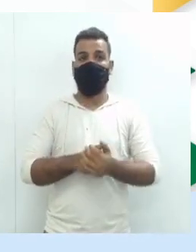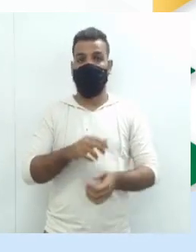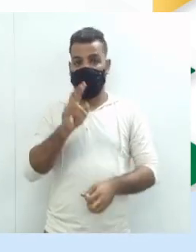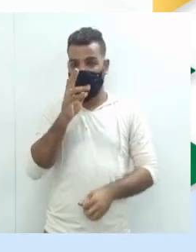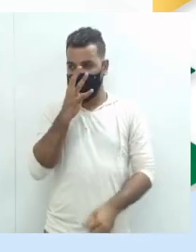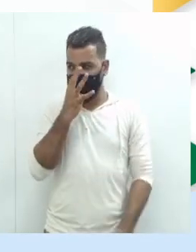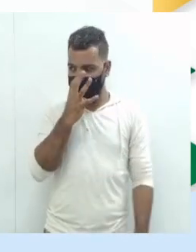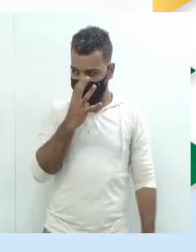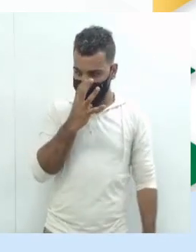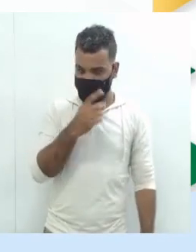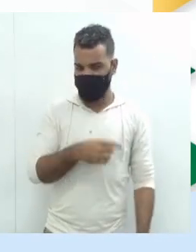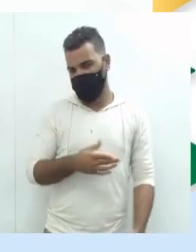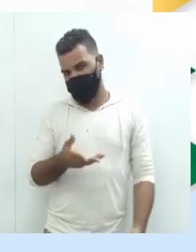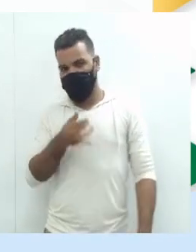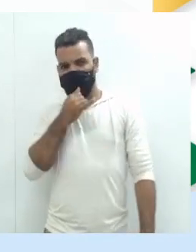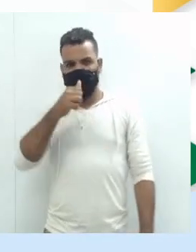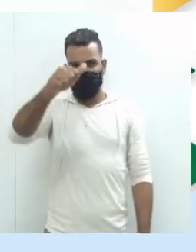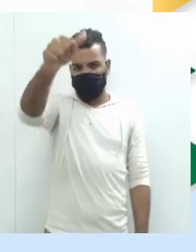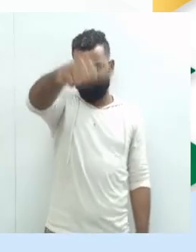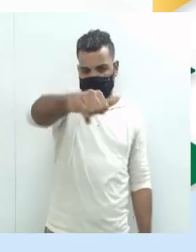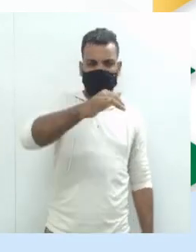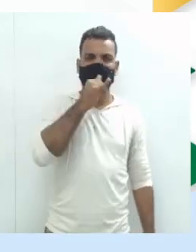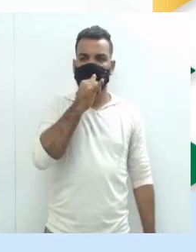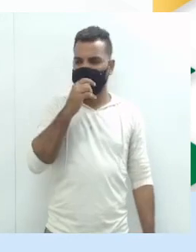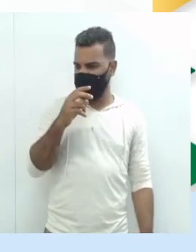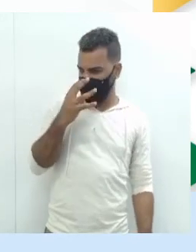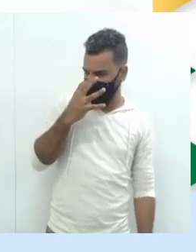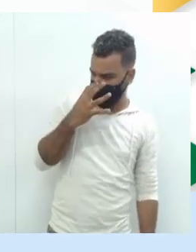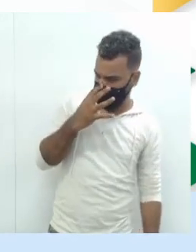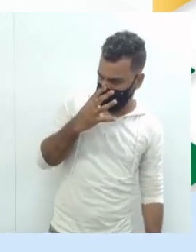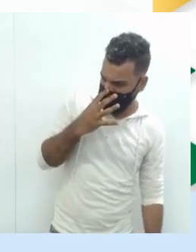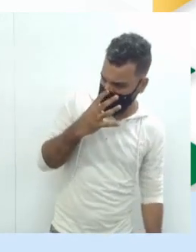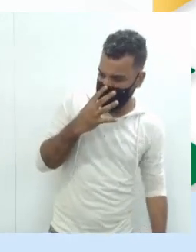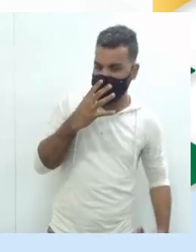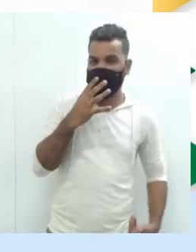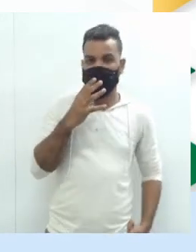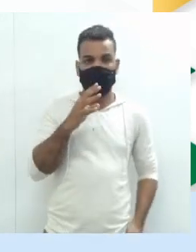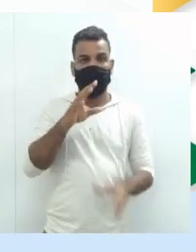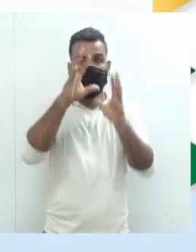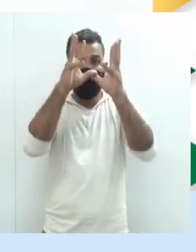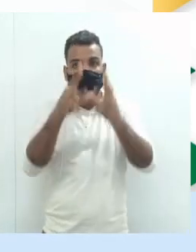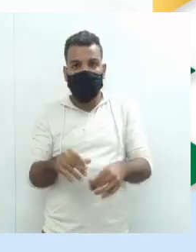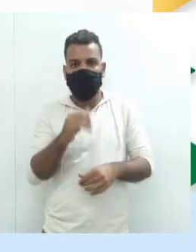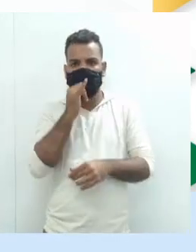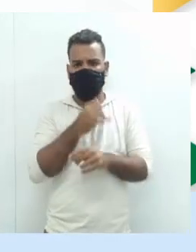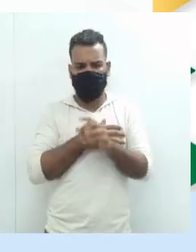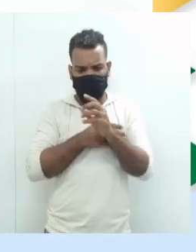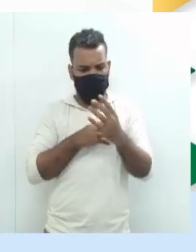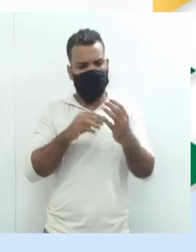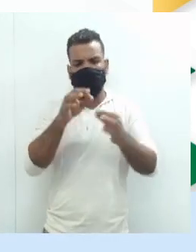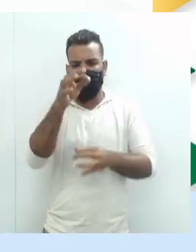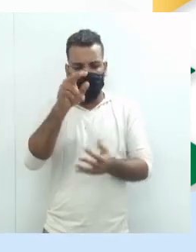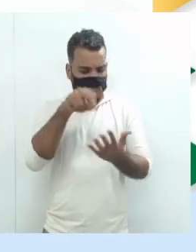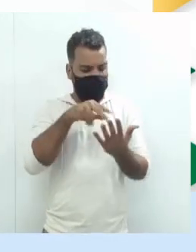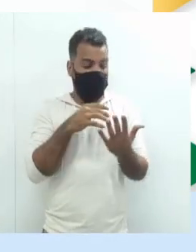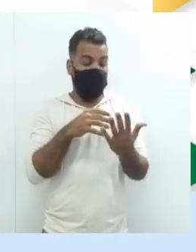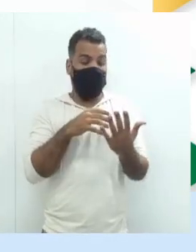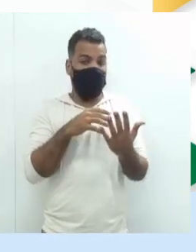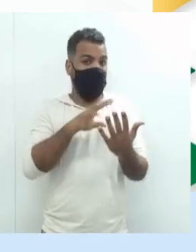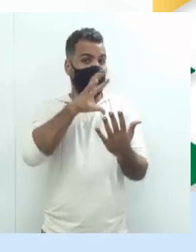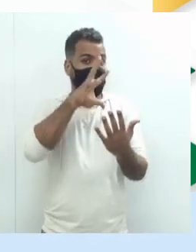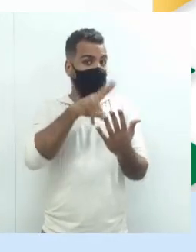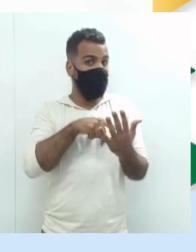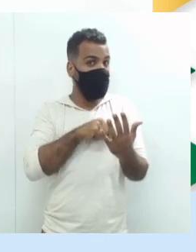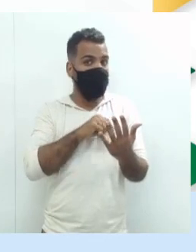que já nós estamos vendo aí, a gente precisa fazer a análise global dele, tá, pessoal? A gente tem que ver o texto como um todo.